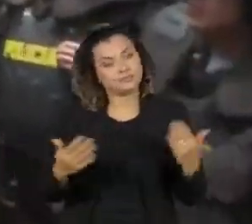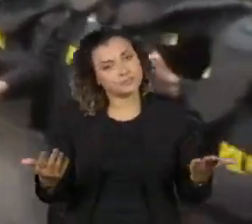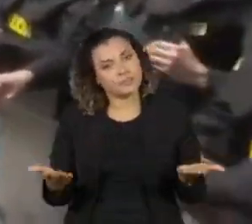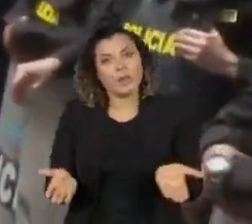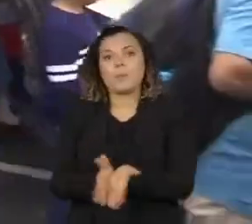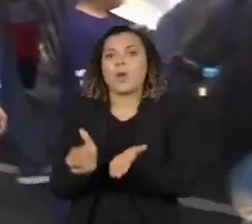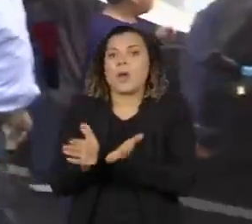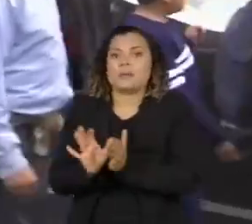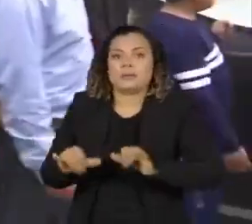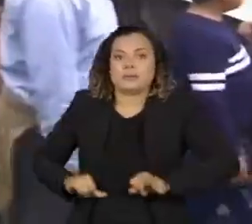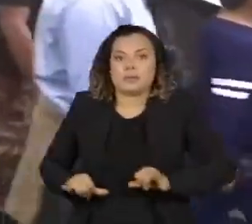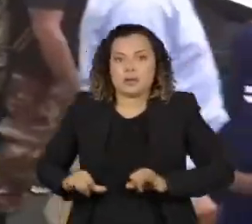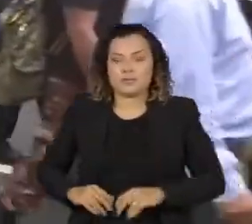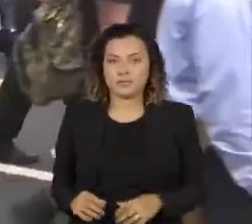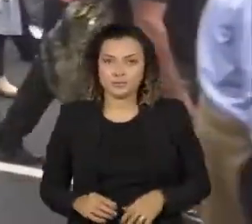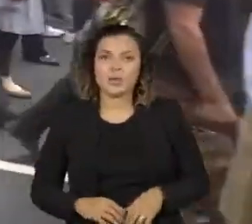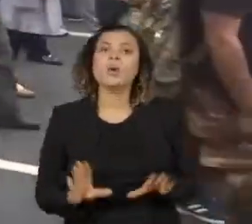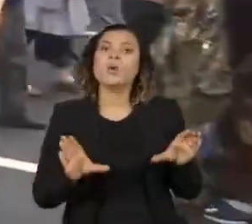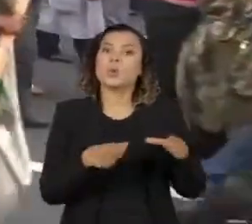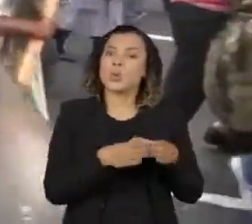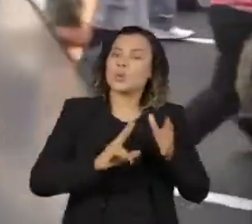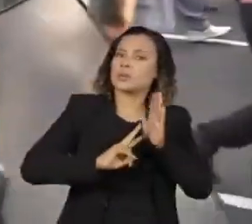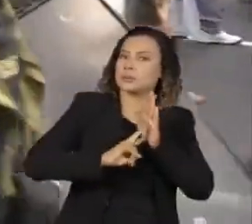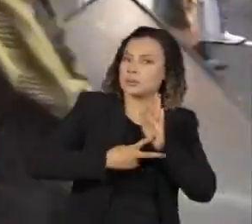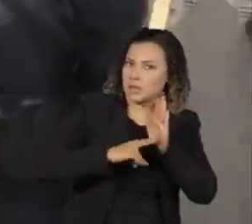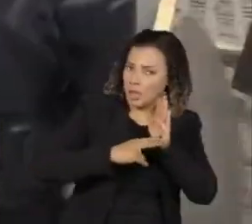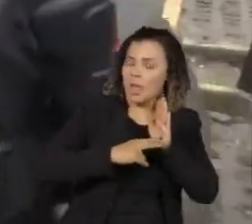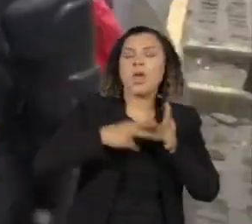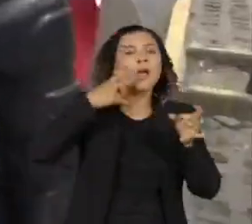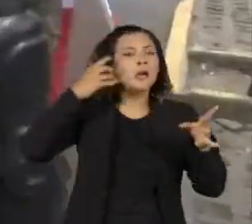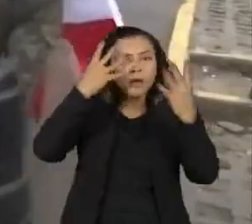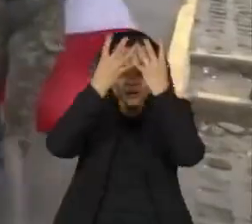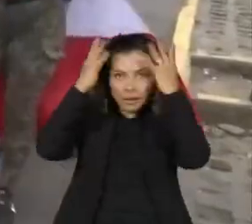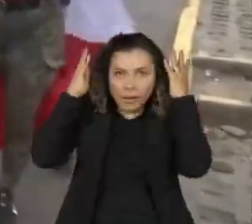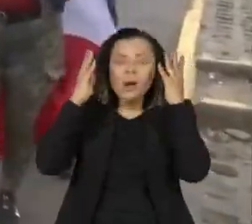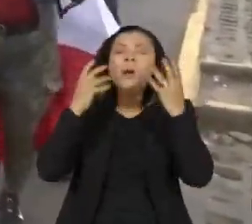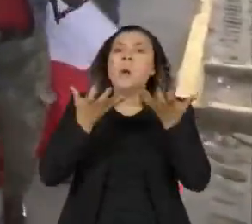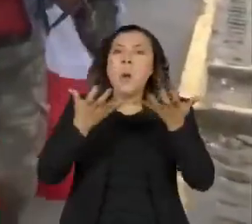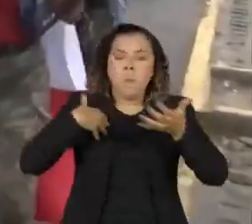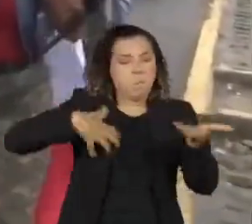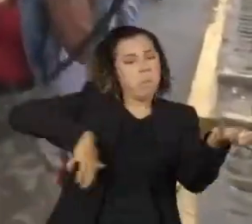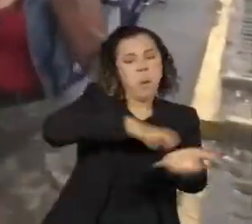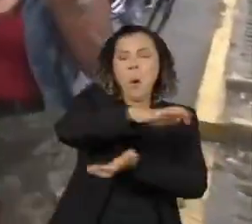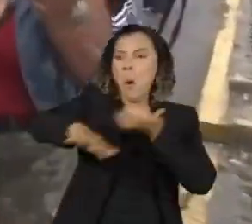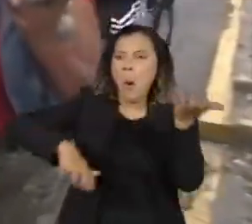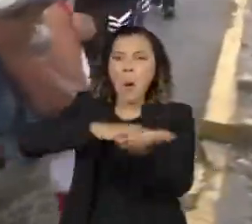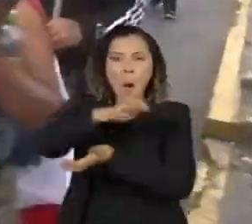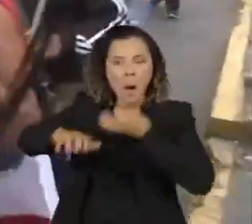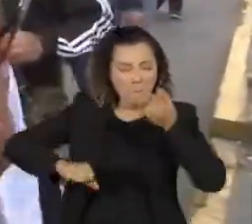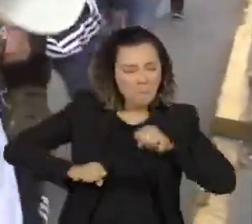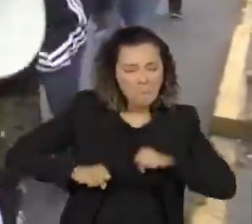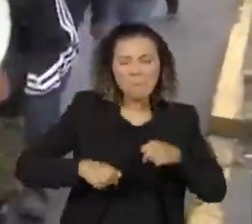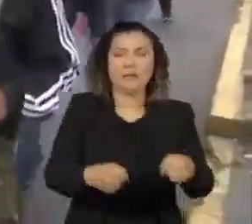dos mais pobres grupos sindicalistas indígenas preparam uma greve por tempo indeterminado